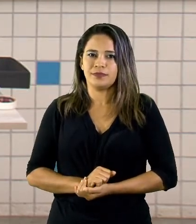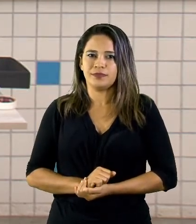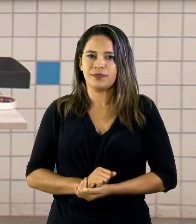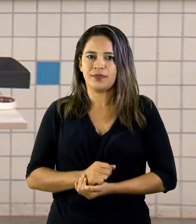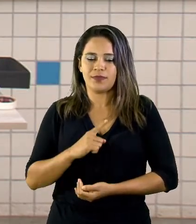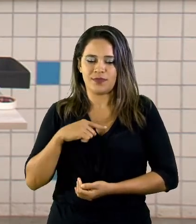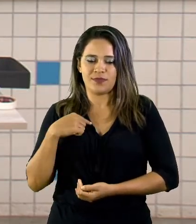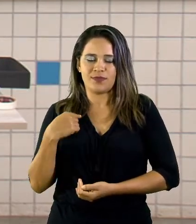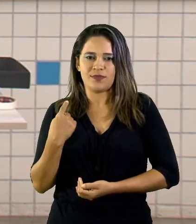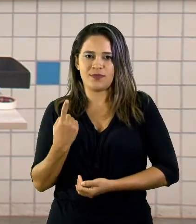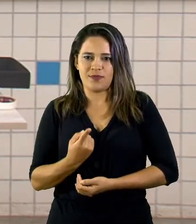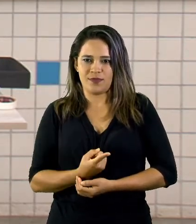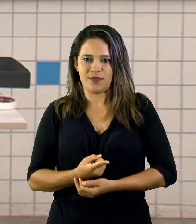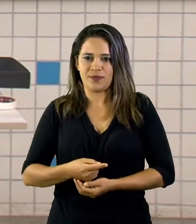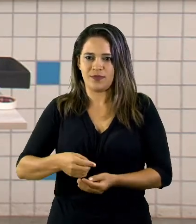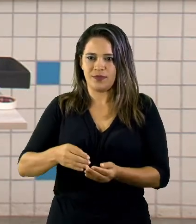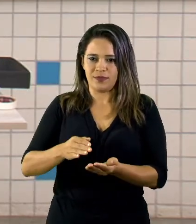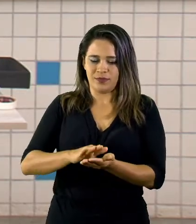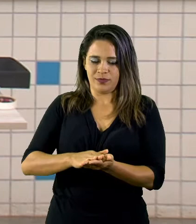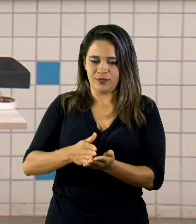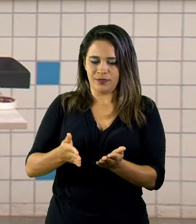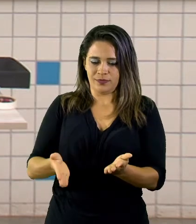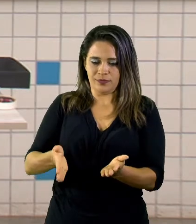nós vamos dobrar o meio